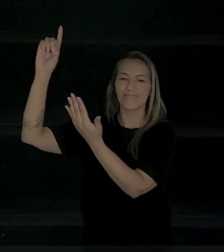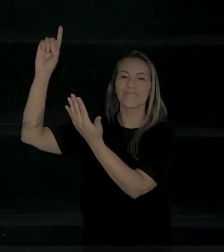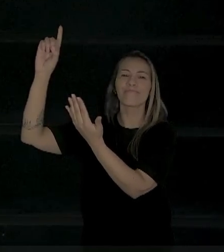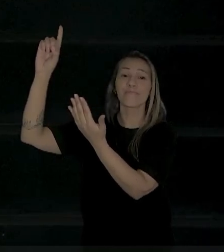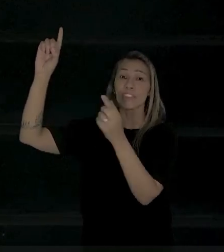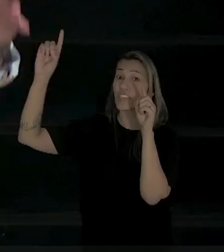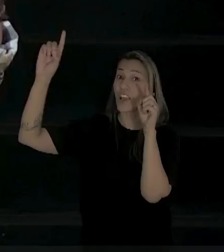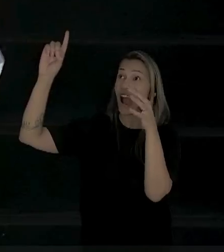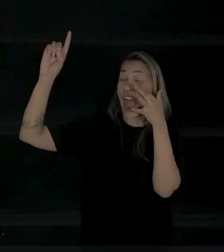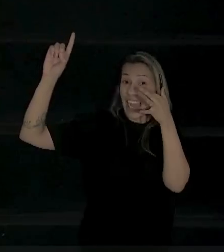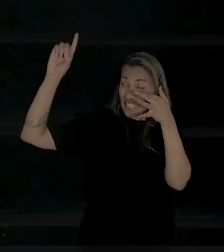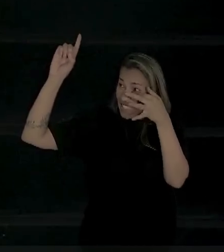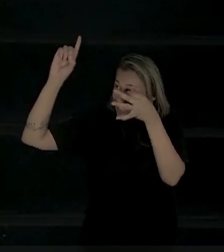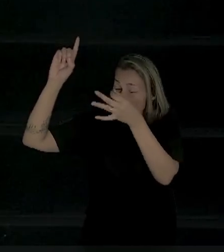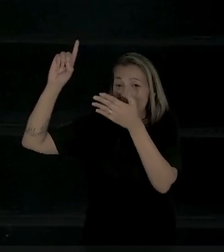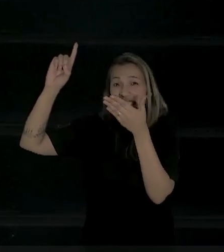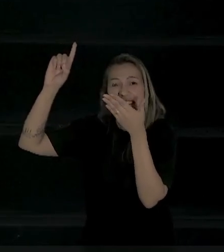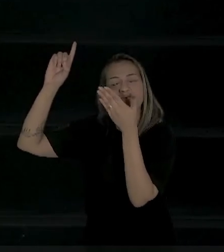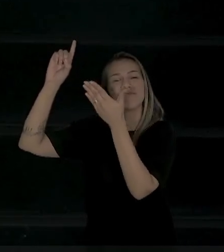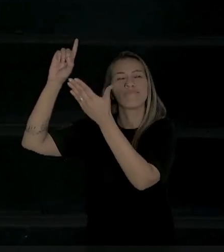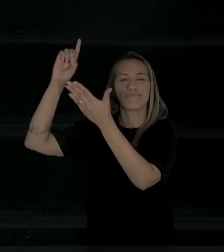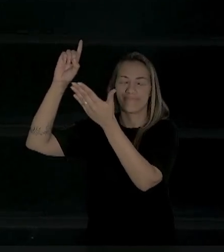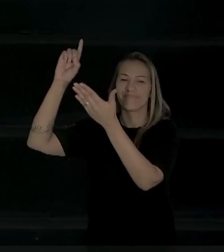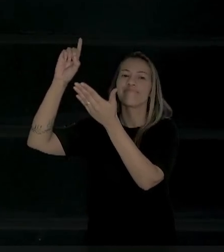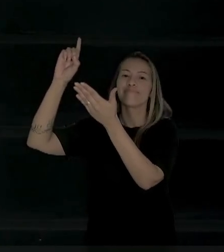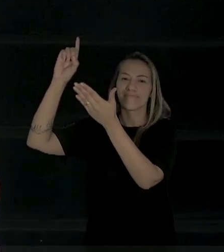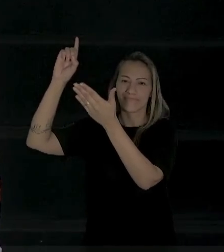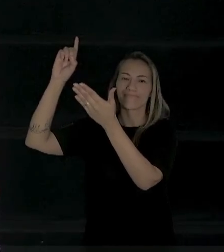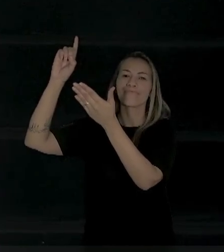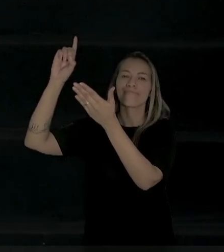se você ouvir minha voz,